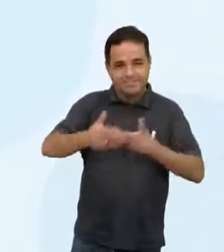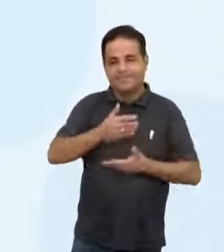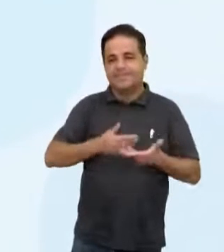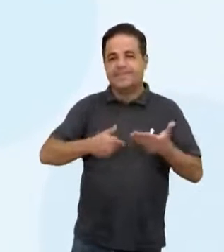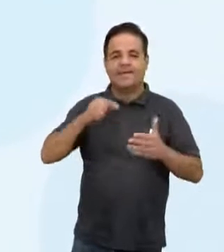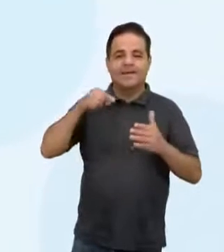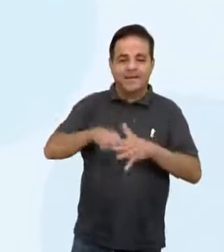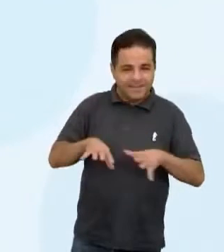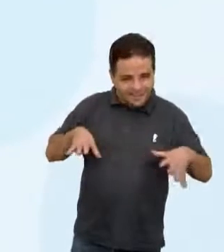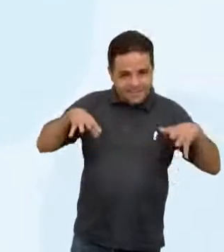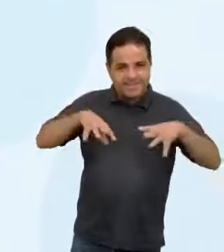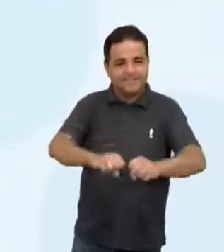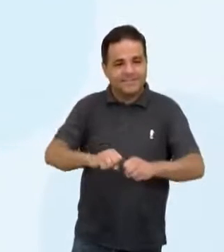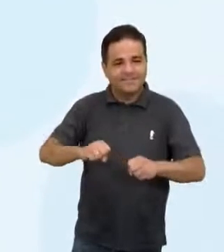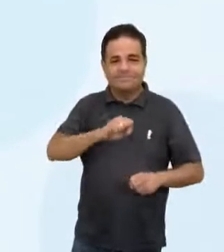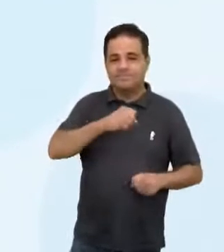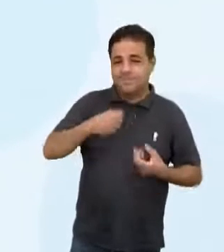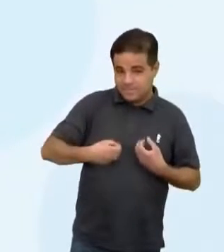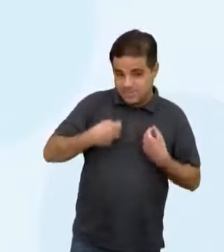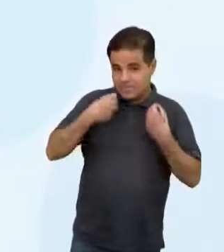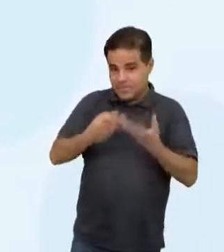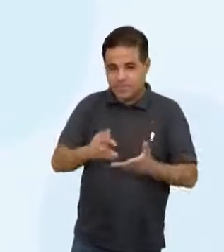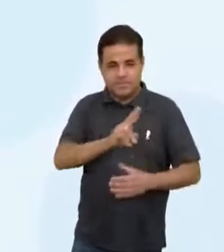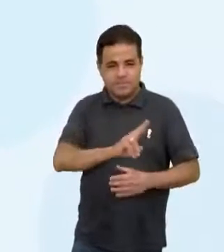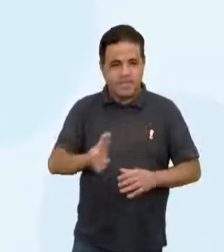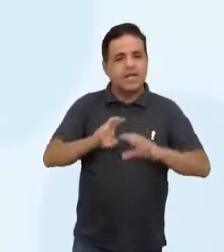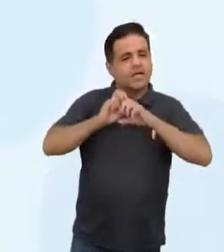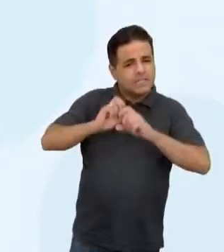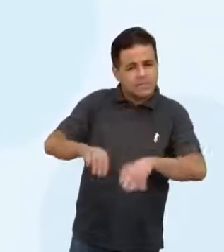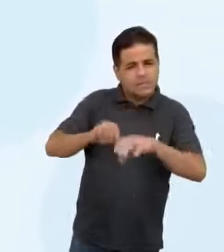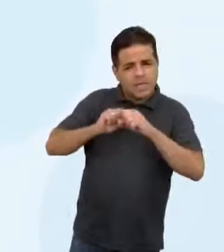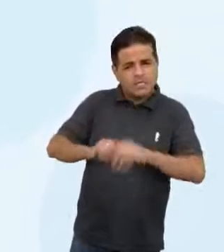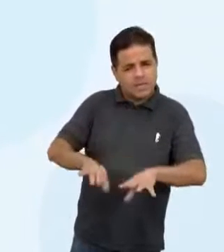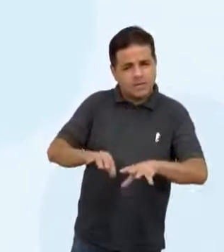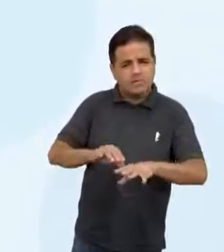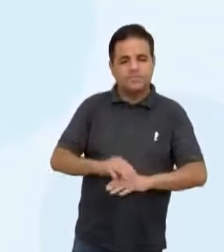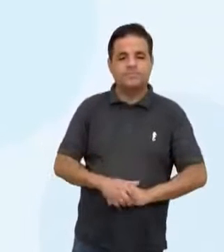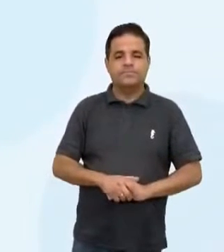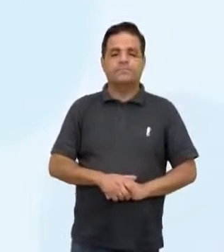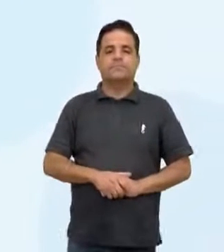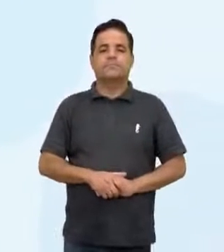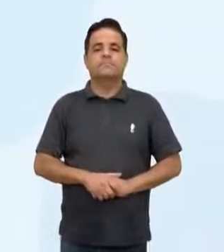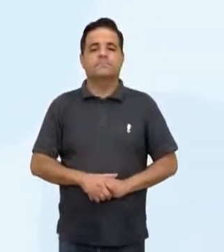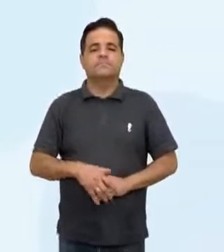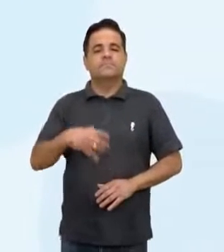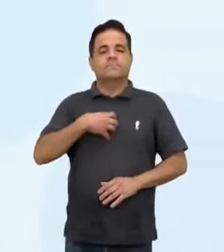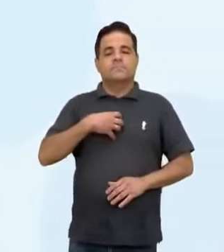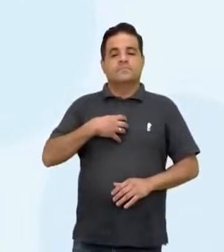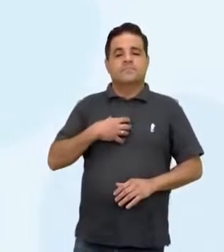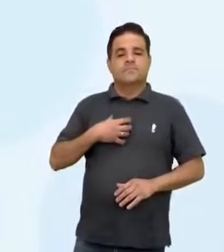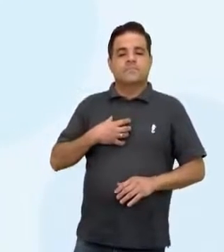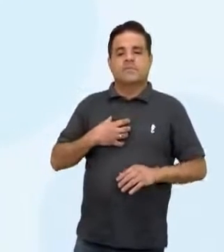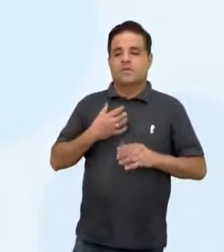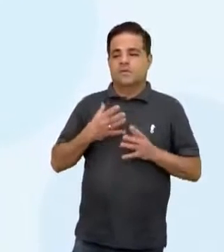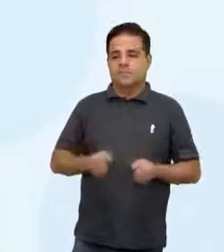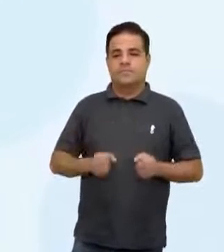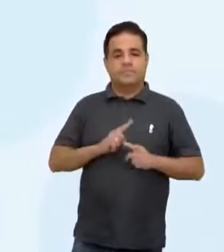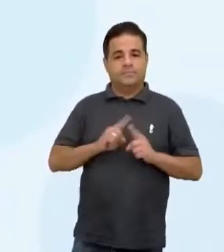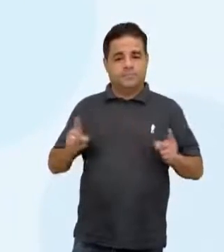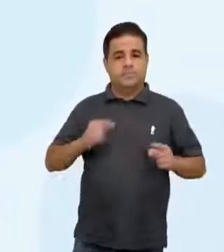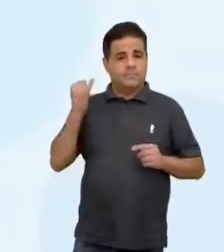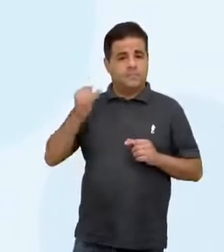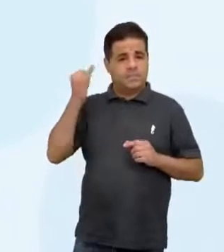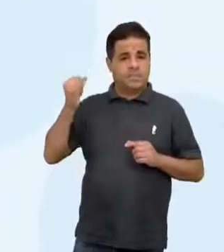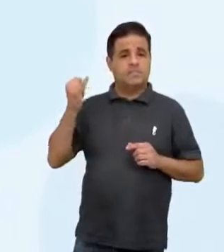de apropriação, é que se dá o nome de educação. Nesse sentido, é inegável a importância